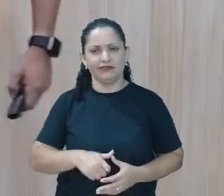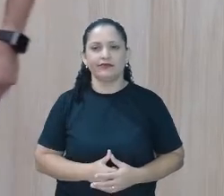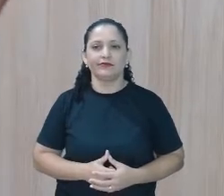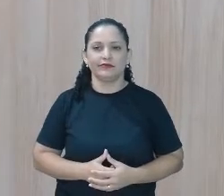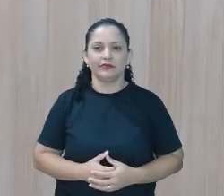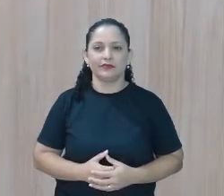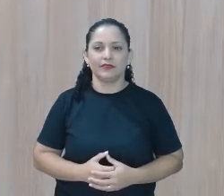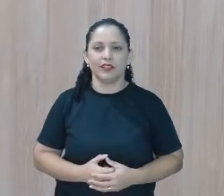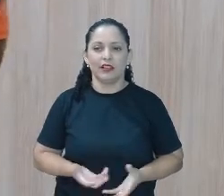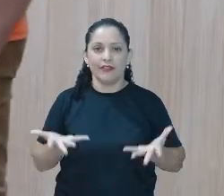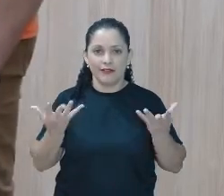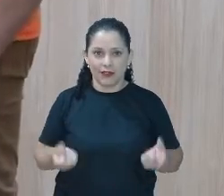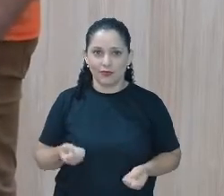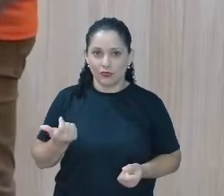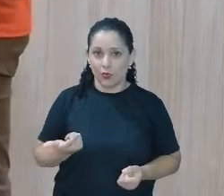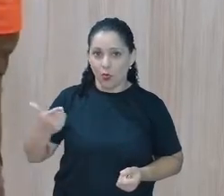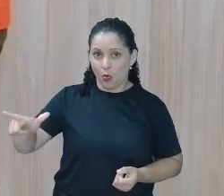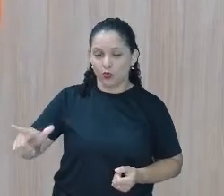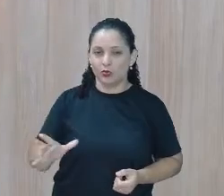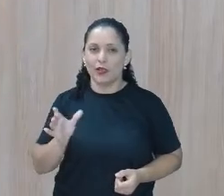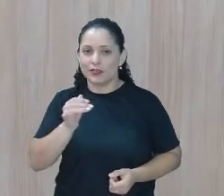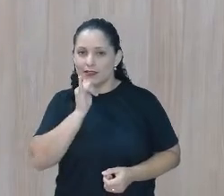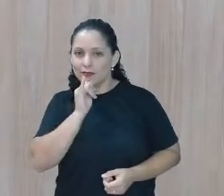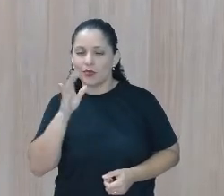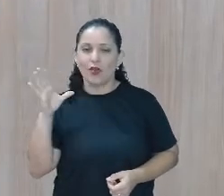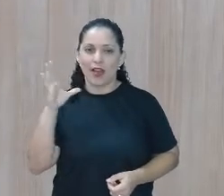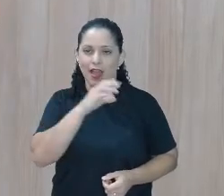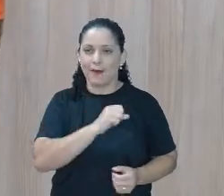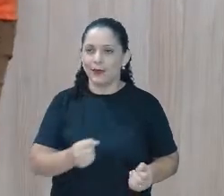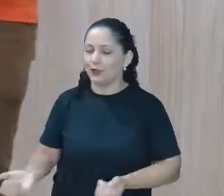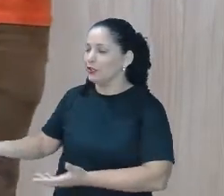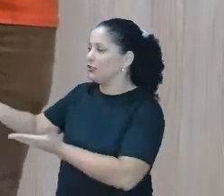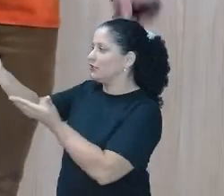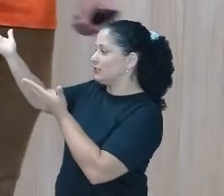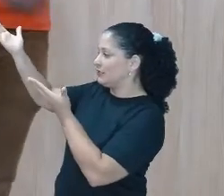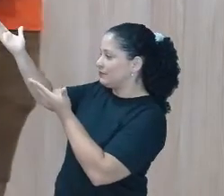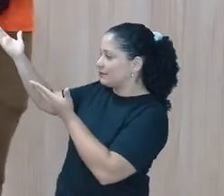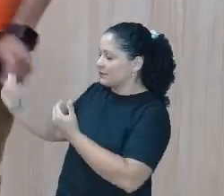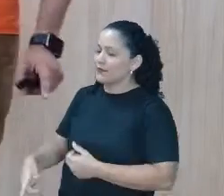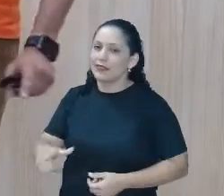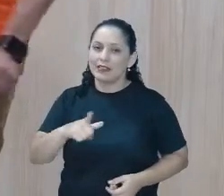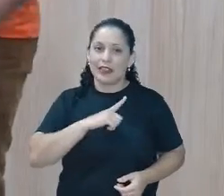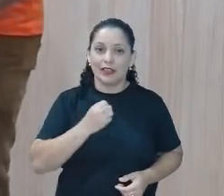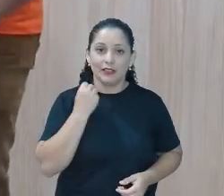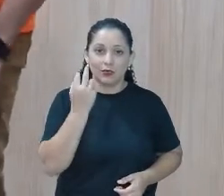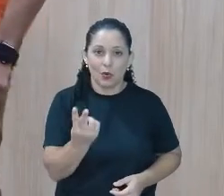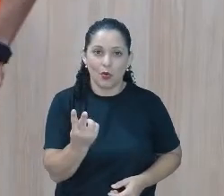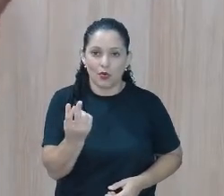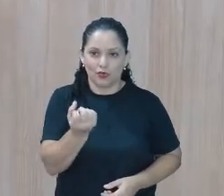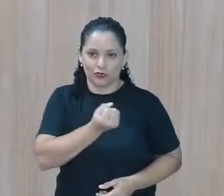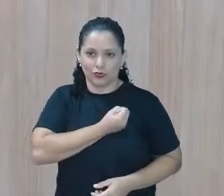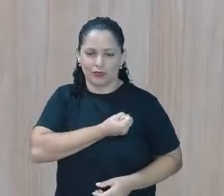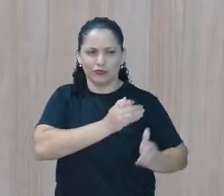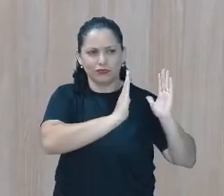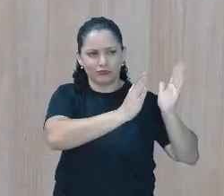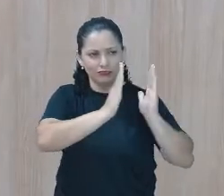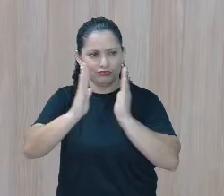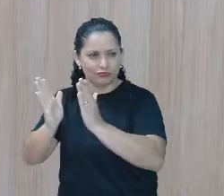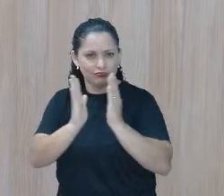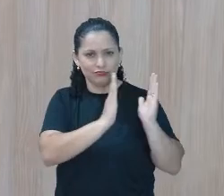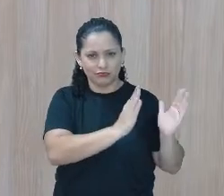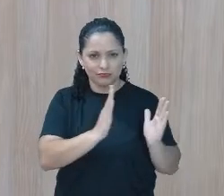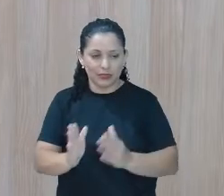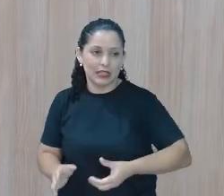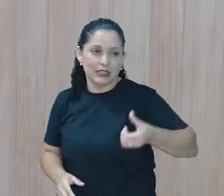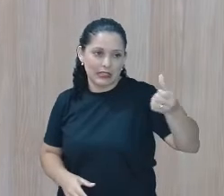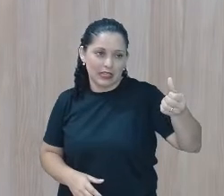proporcionais, certo? Vamos para um outro exemplo, rapidinho. Eu tenho aí a sucessão também de dois números. Eu tenho 6,